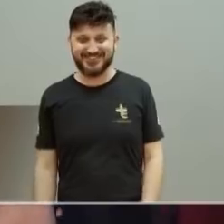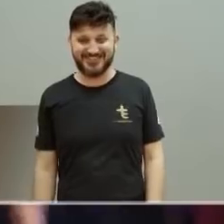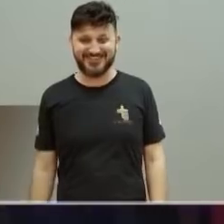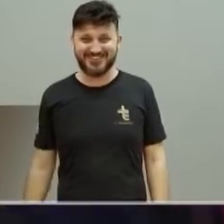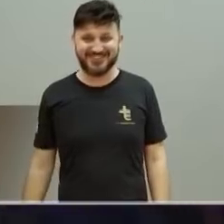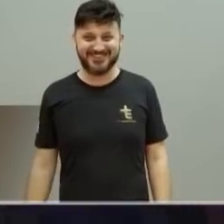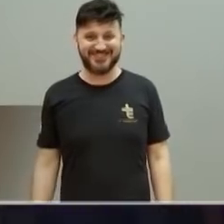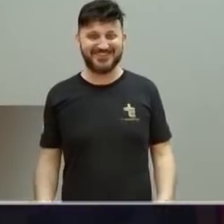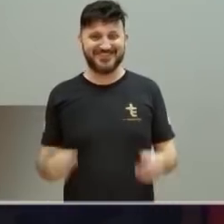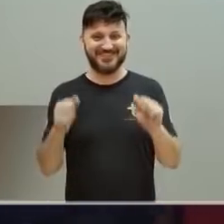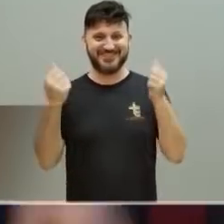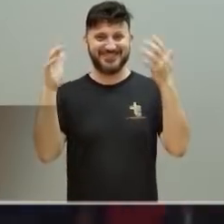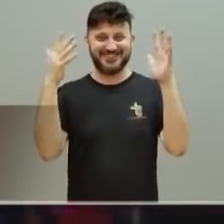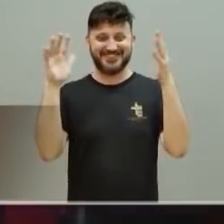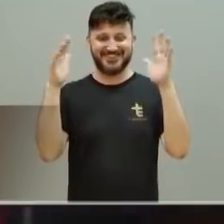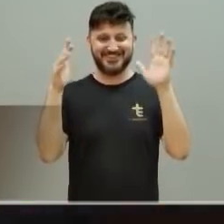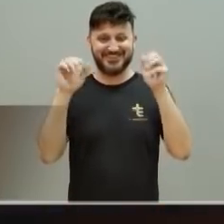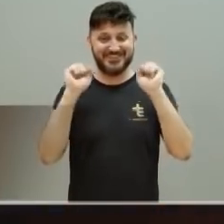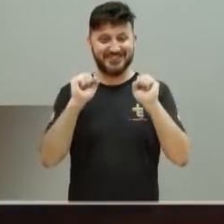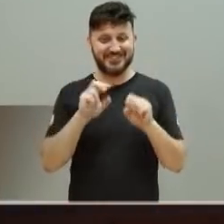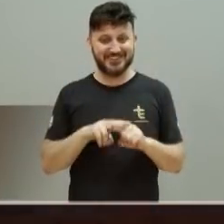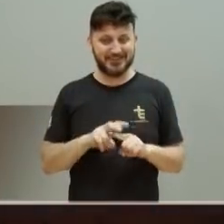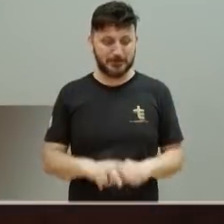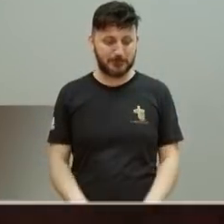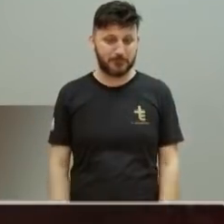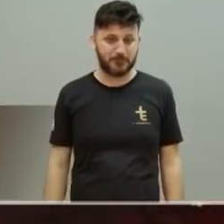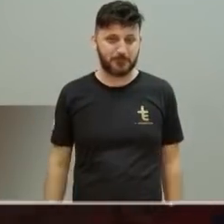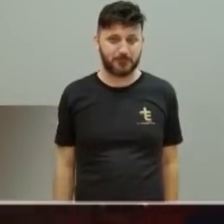Deus vai te pegar. Aleluia, podemos nos sentar.